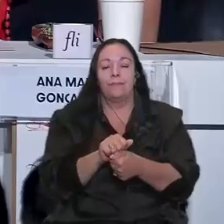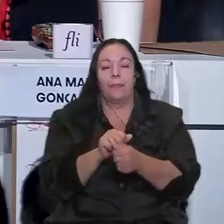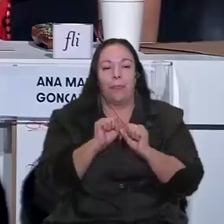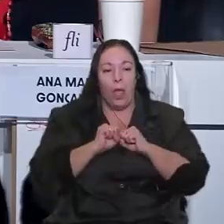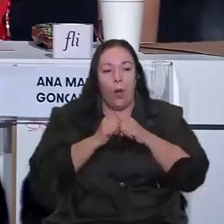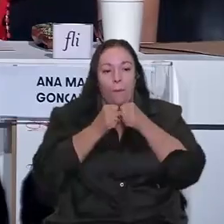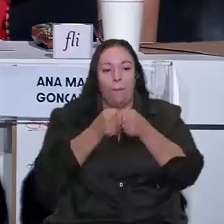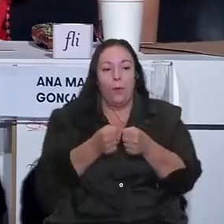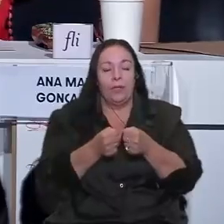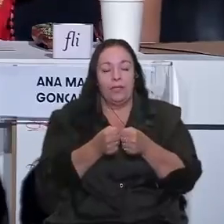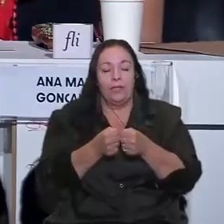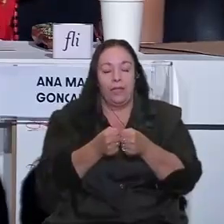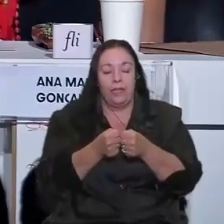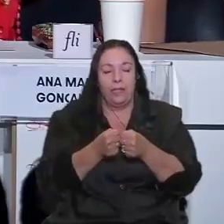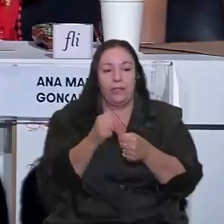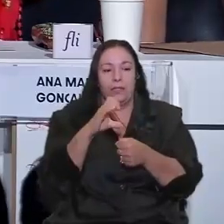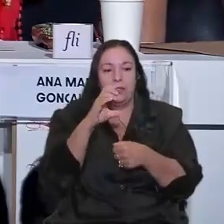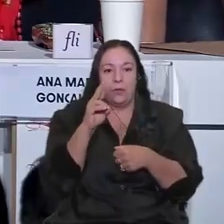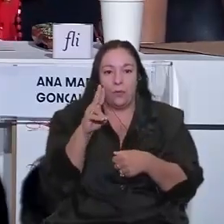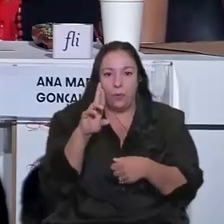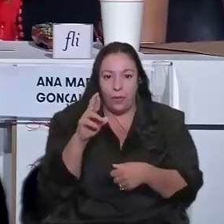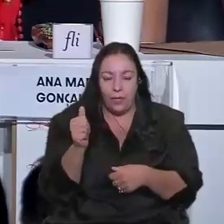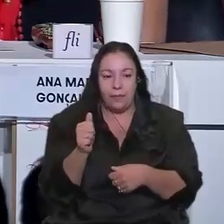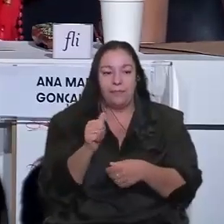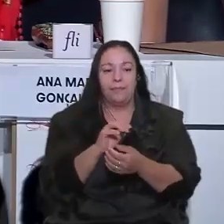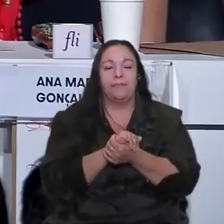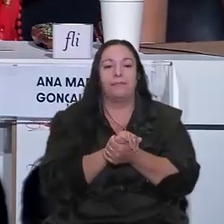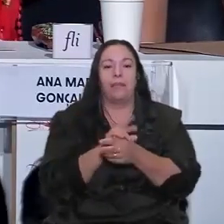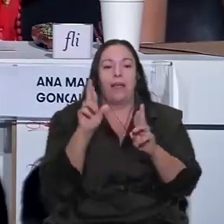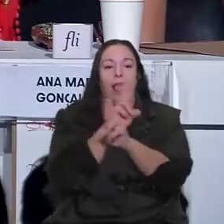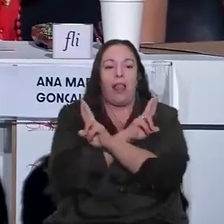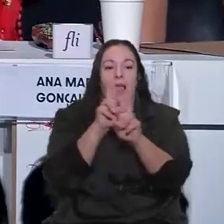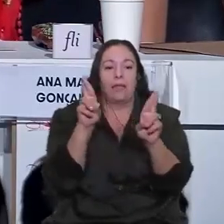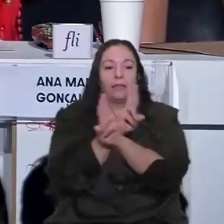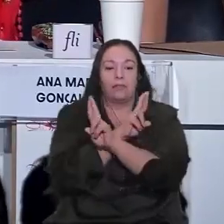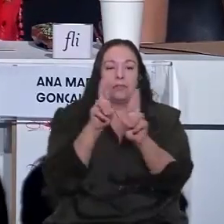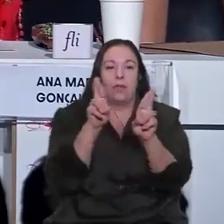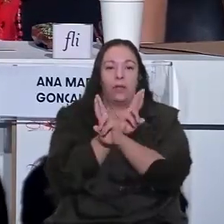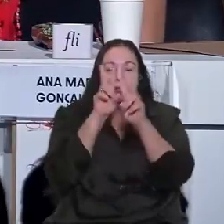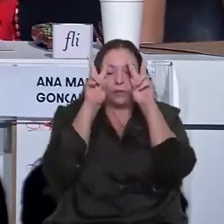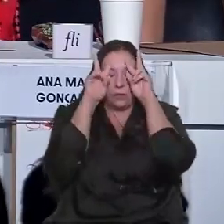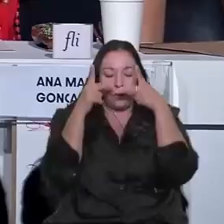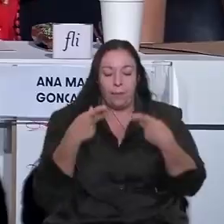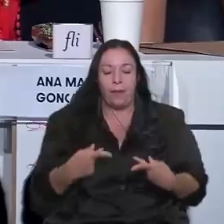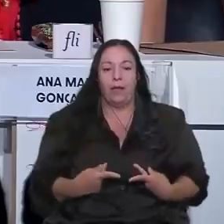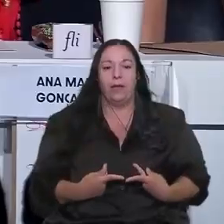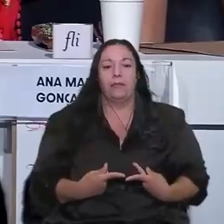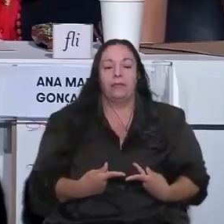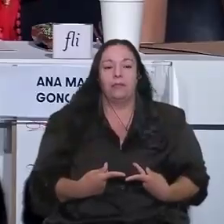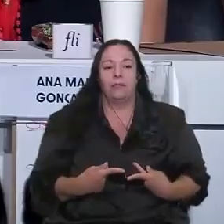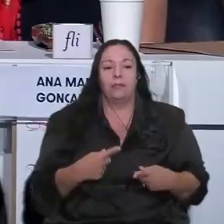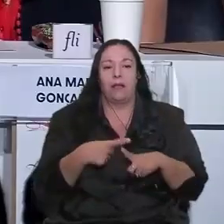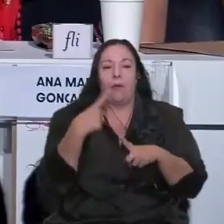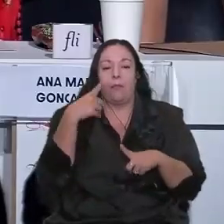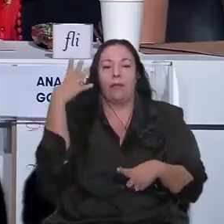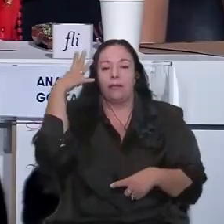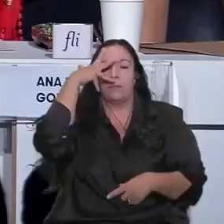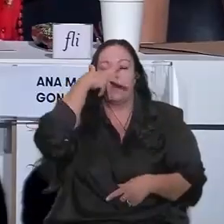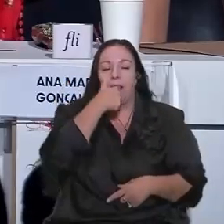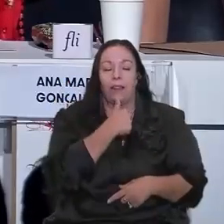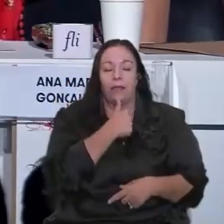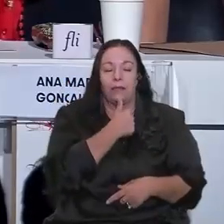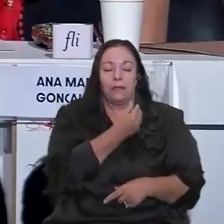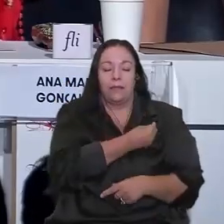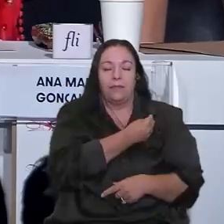o poder curativo e criativo das relações humanas, que aumentam a beleza e o encantamento